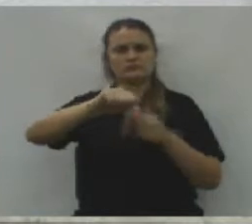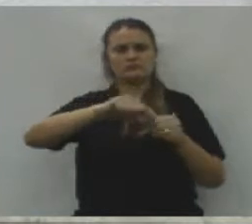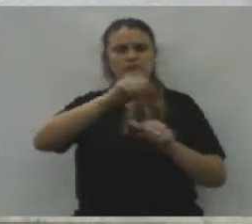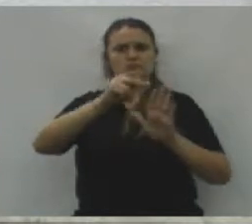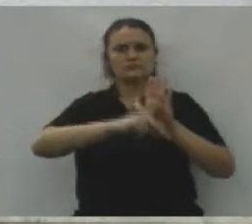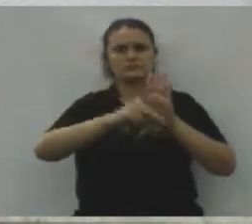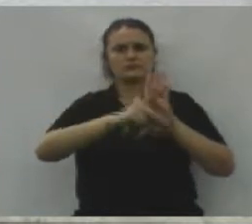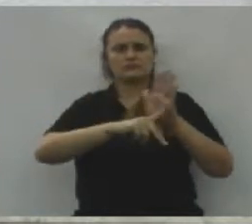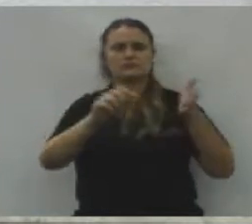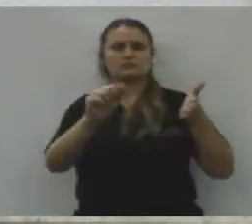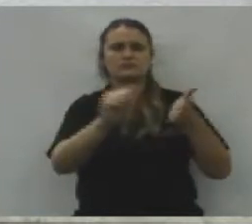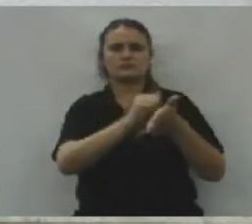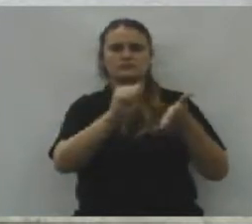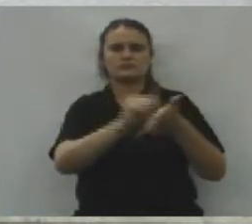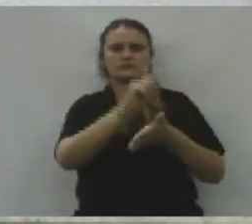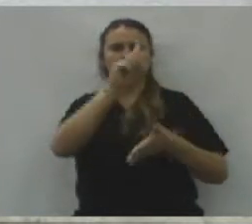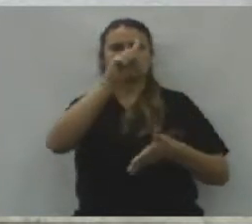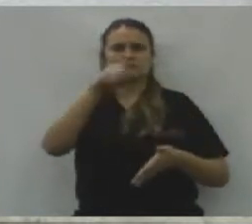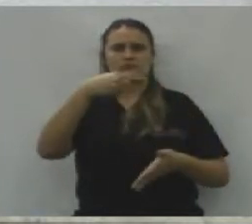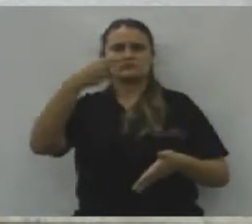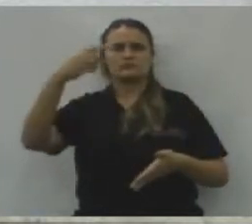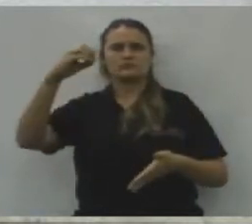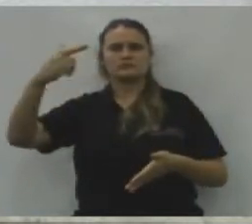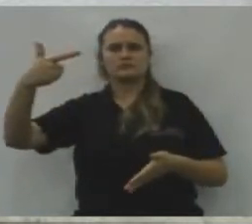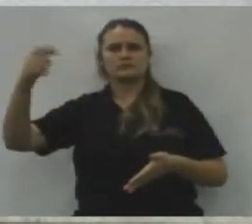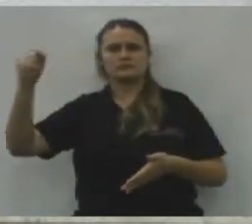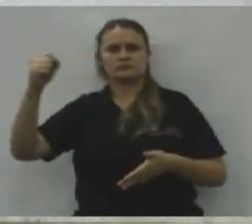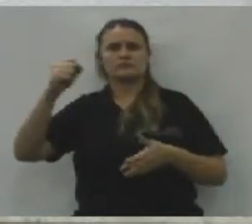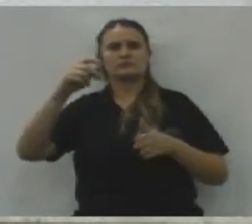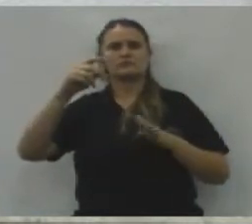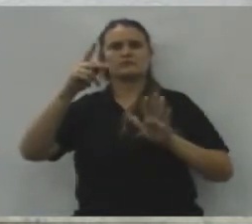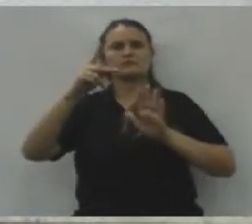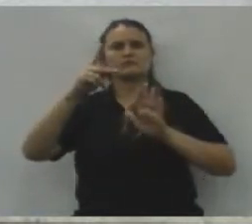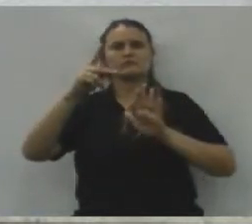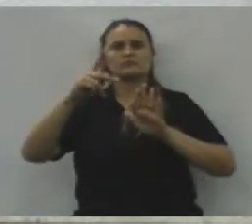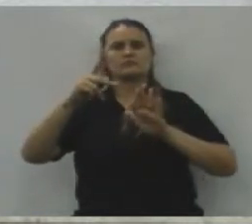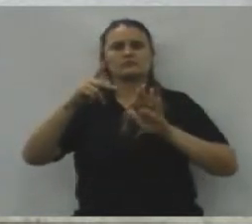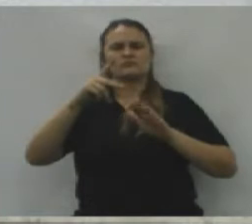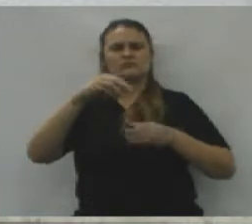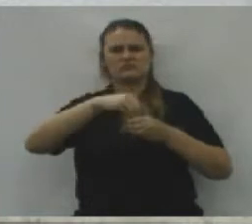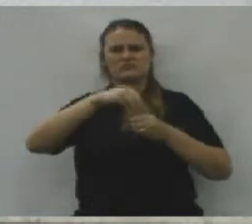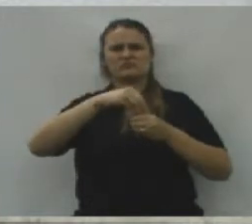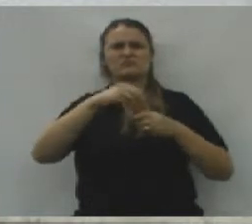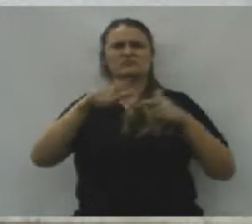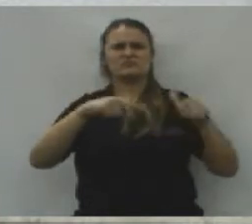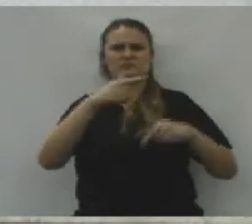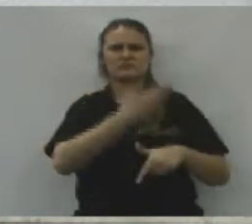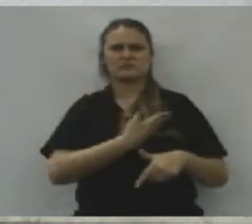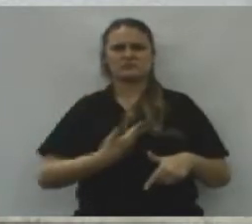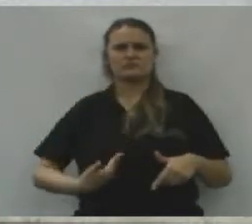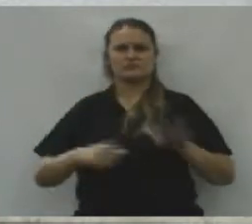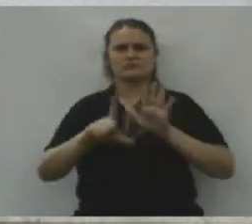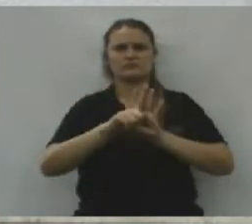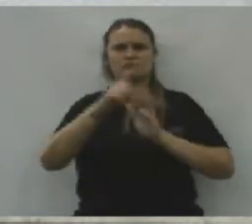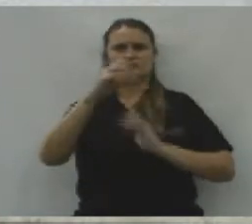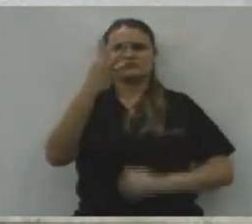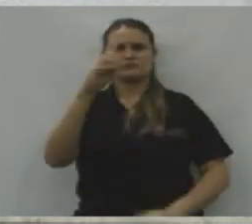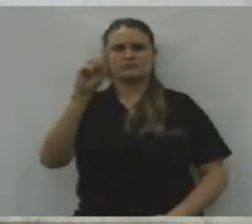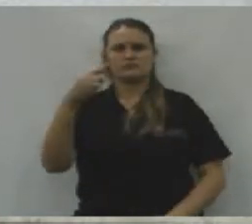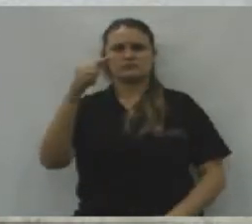projeto Atividade 1028 do Programa de Trabalho de Governo, constante da Lei de número